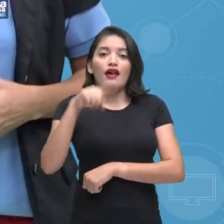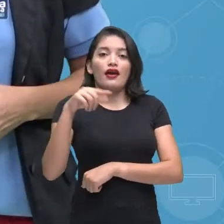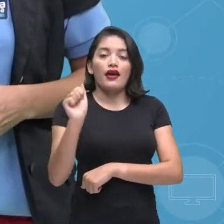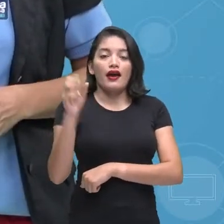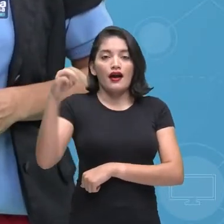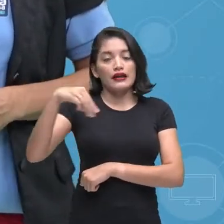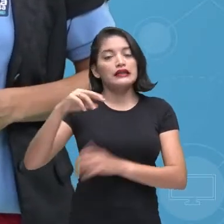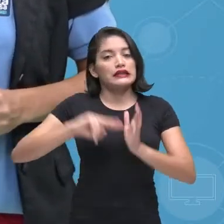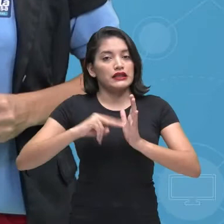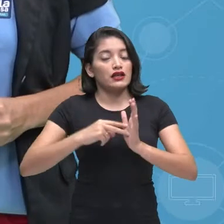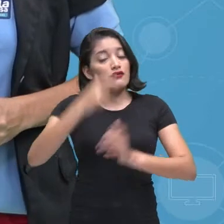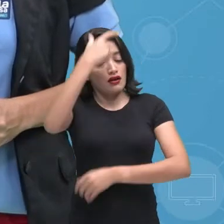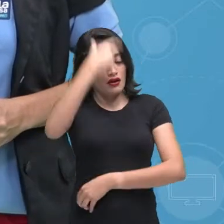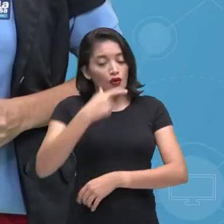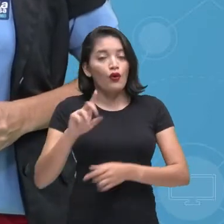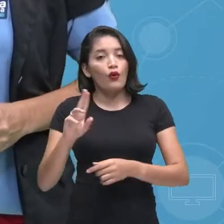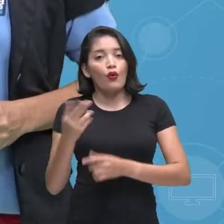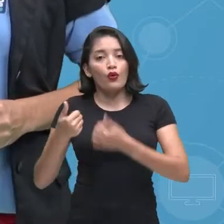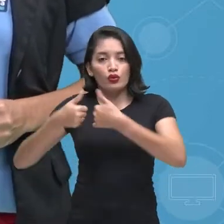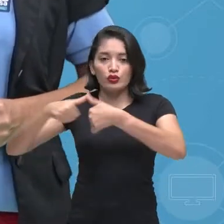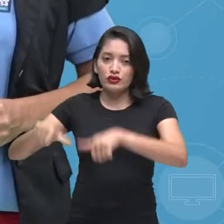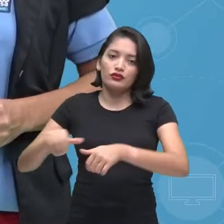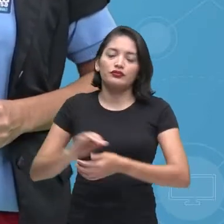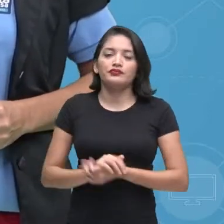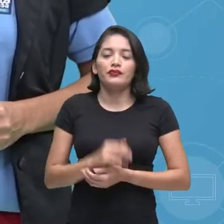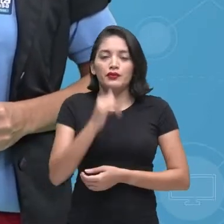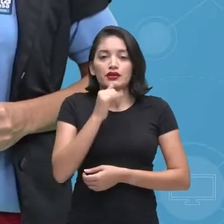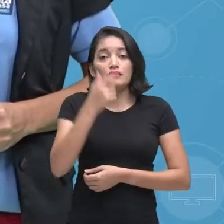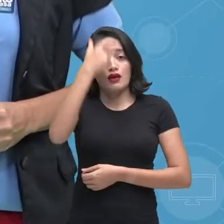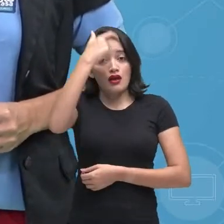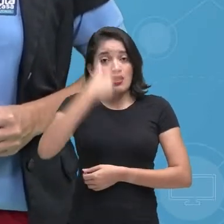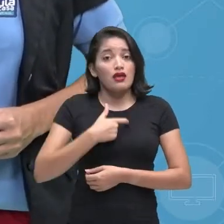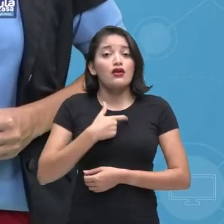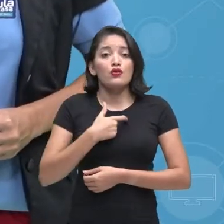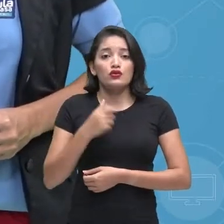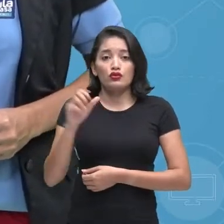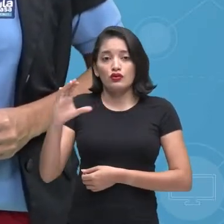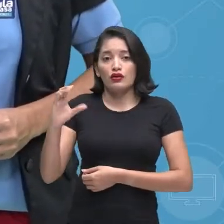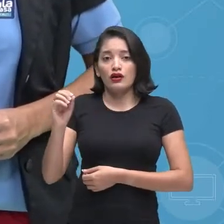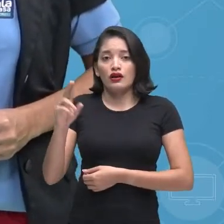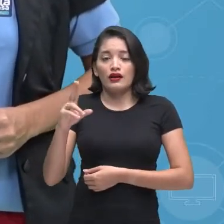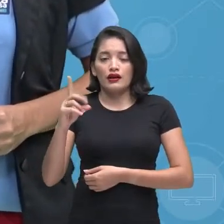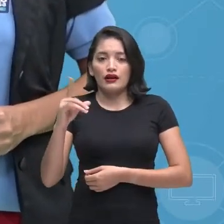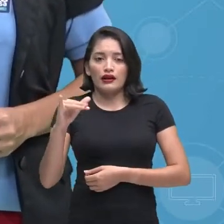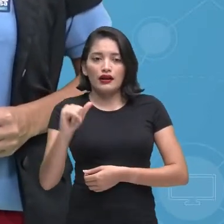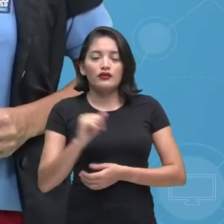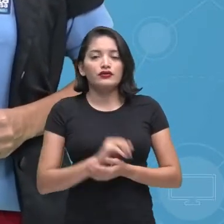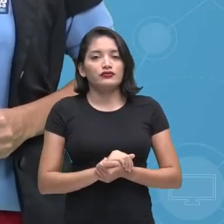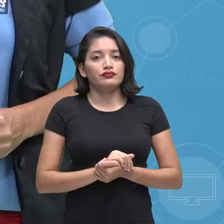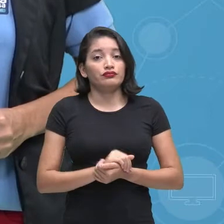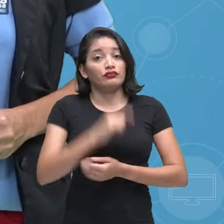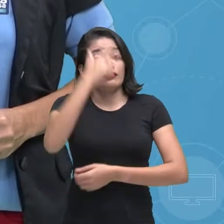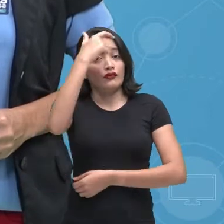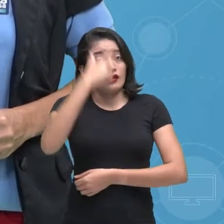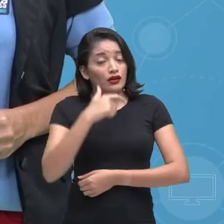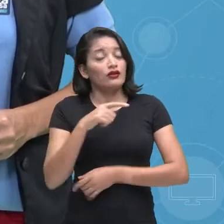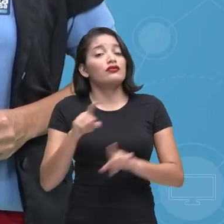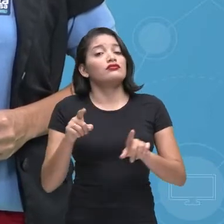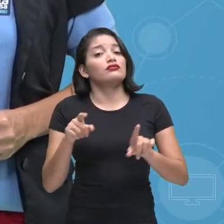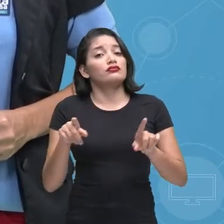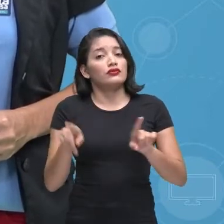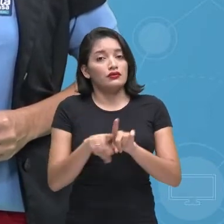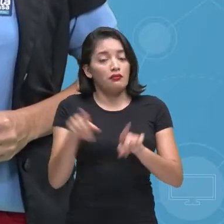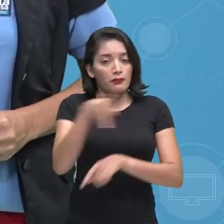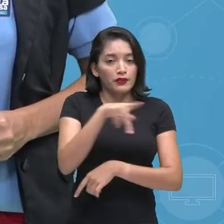sol ou estou tão a m Cláudia eu sou Cláudia a Emily english teacher eu sou uma professora de inglês